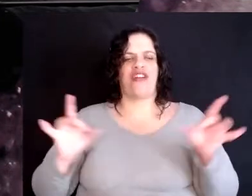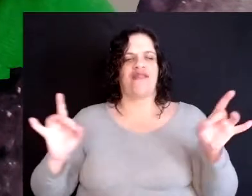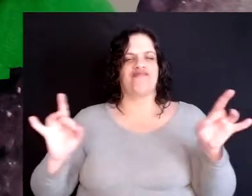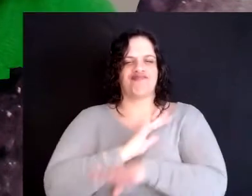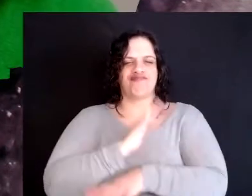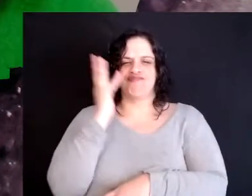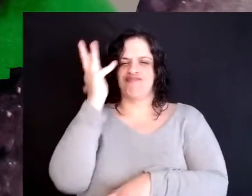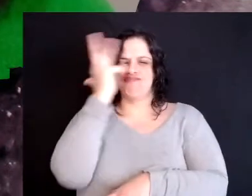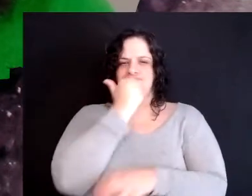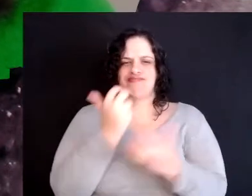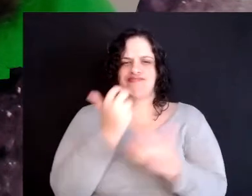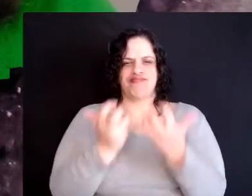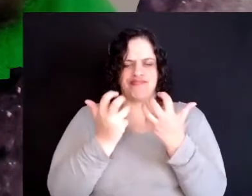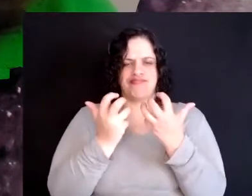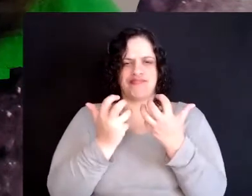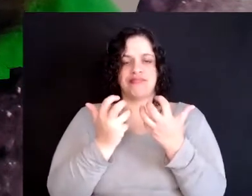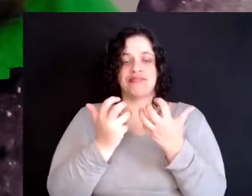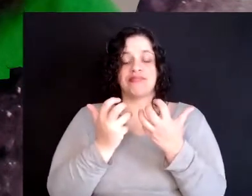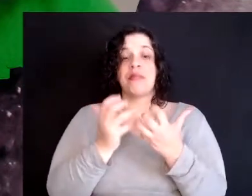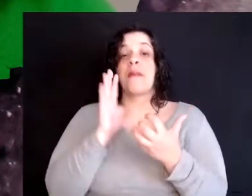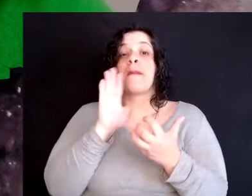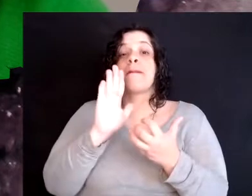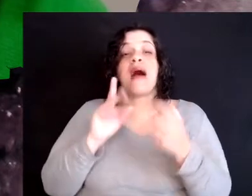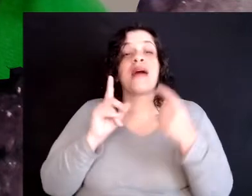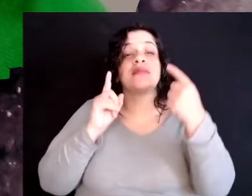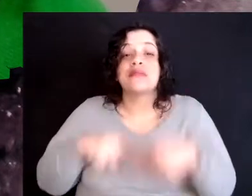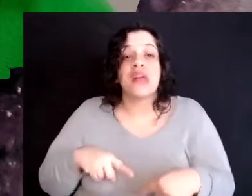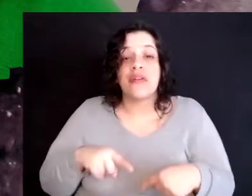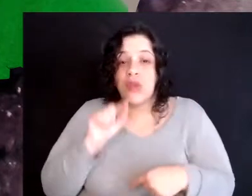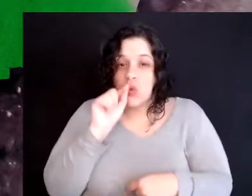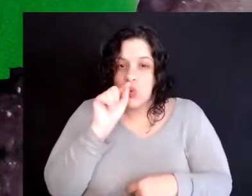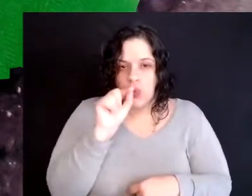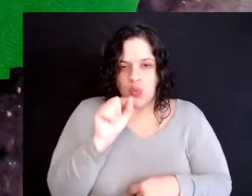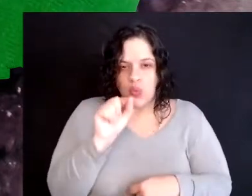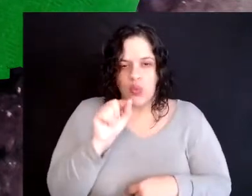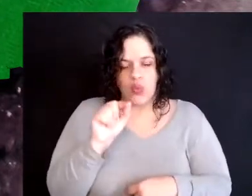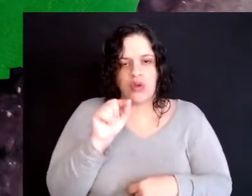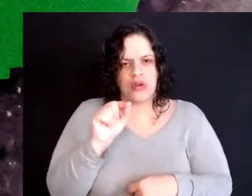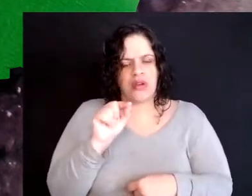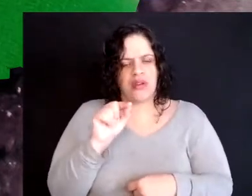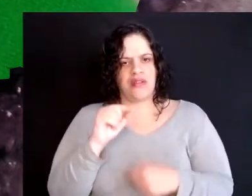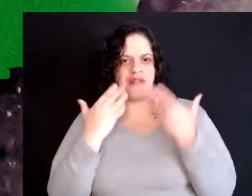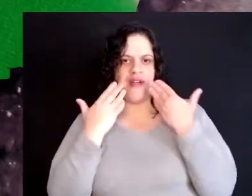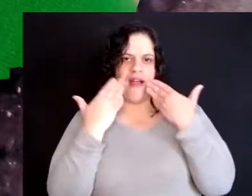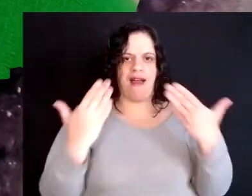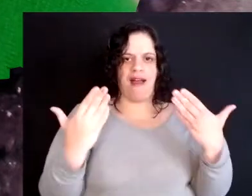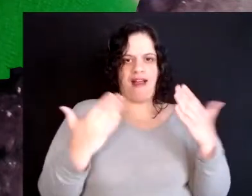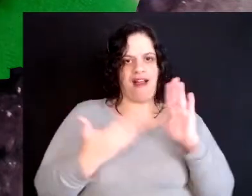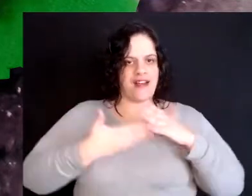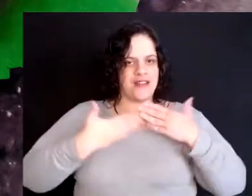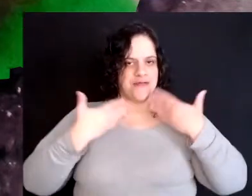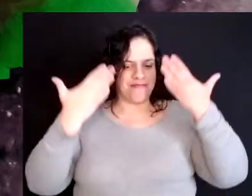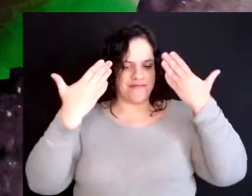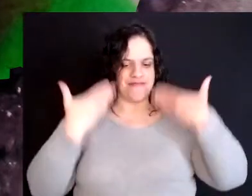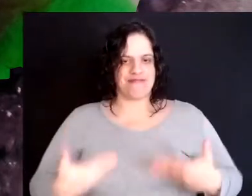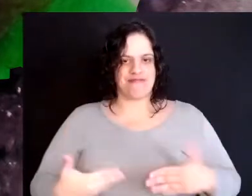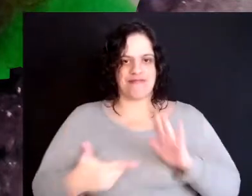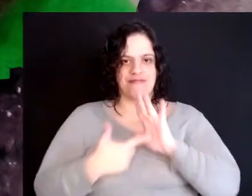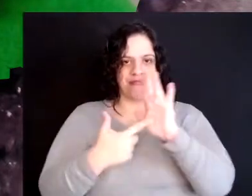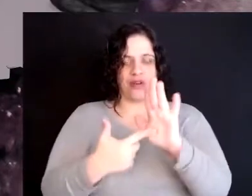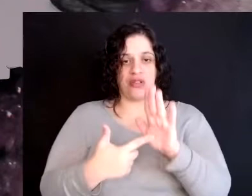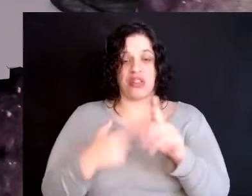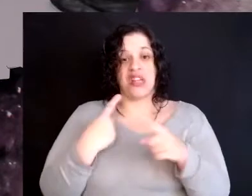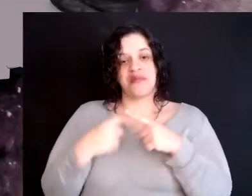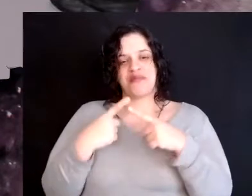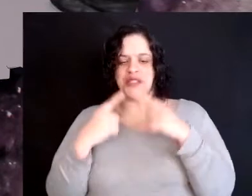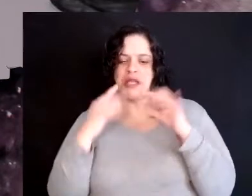beleza. Mas o grande desafio agora são as aparências. Porque quem se